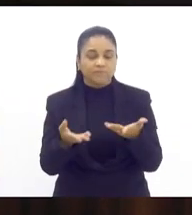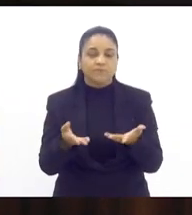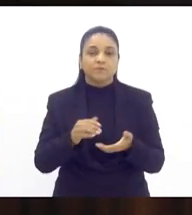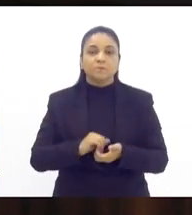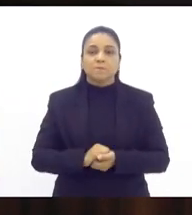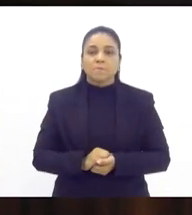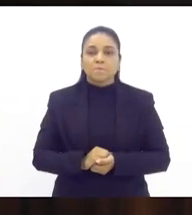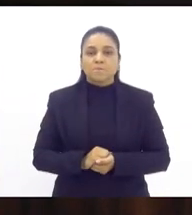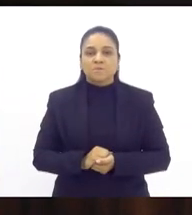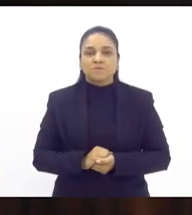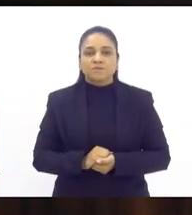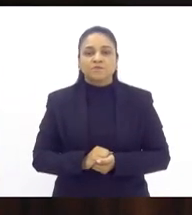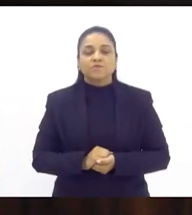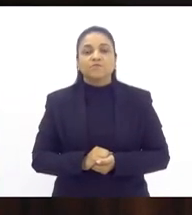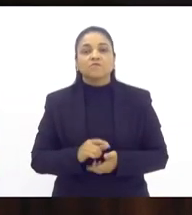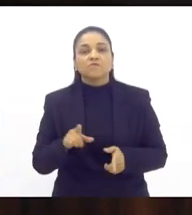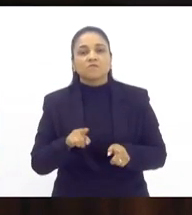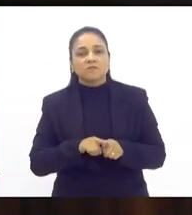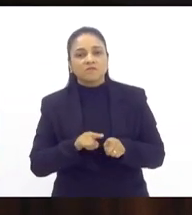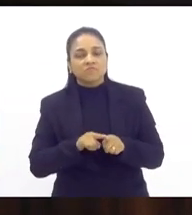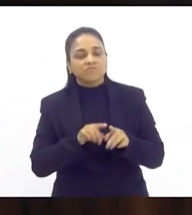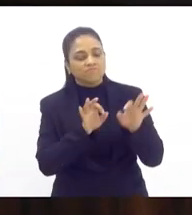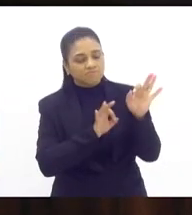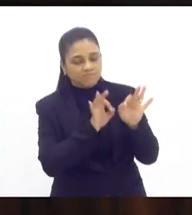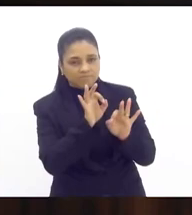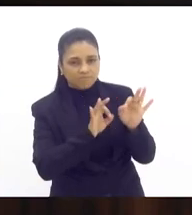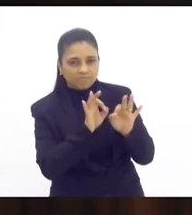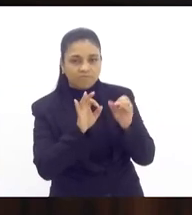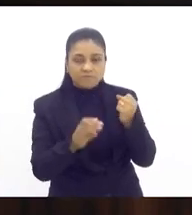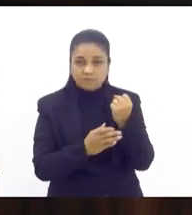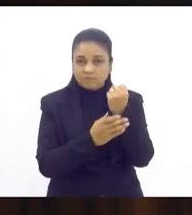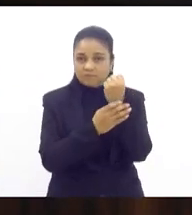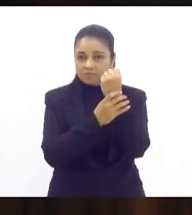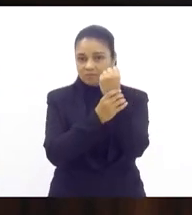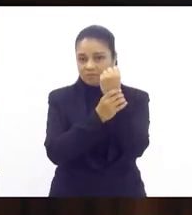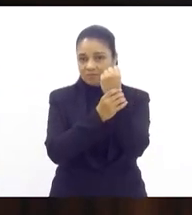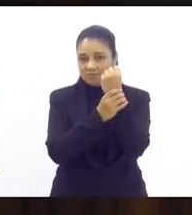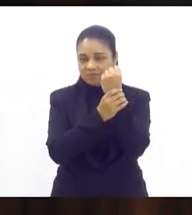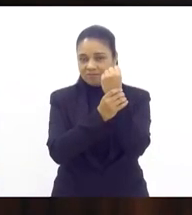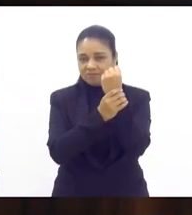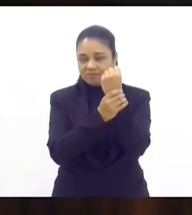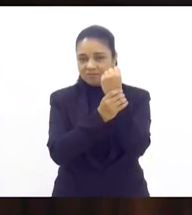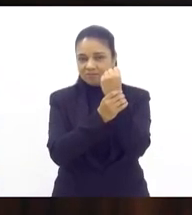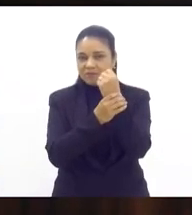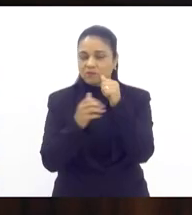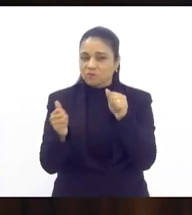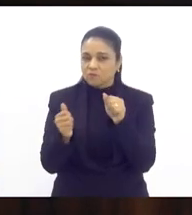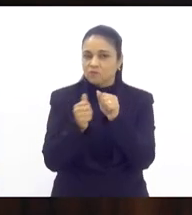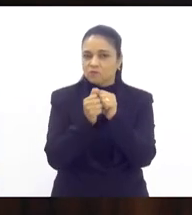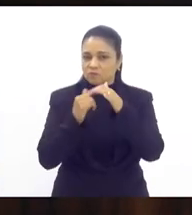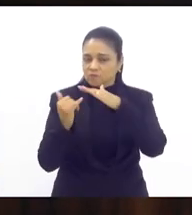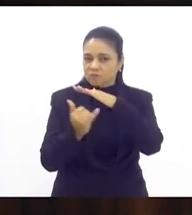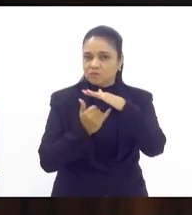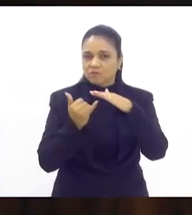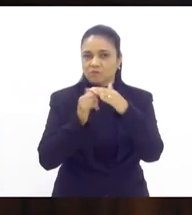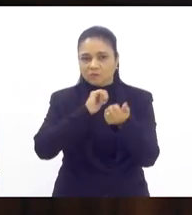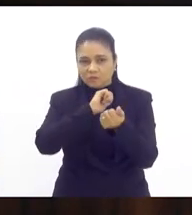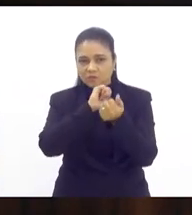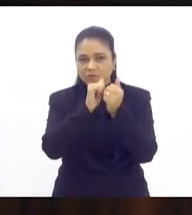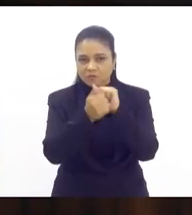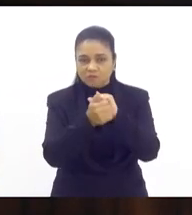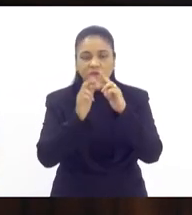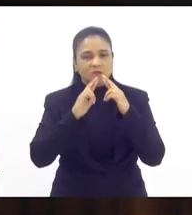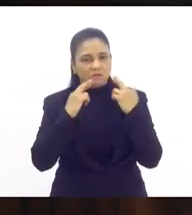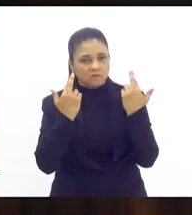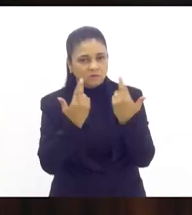e também a gente faz parte de tudo planejamento de segurança na com as agências que todo jogo tem uma reunião de segurança